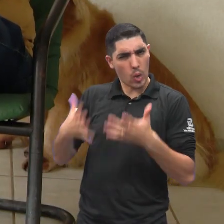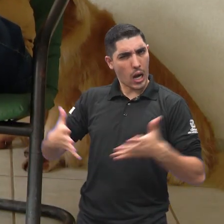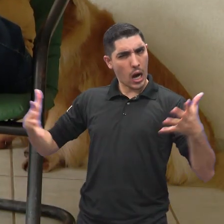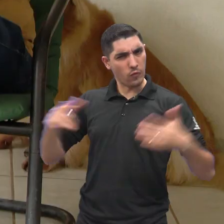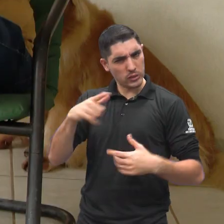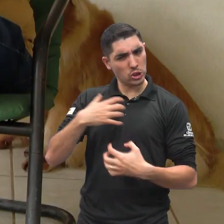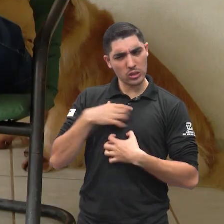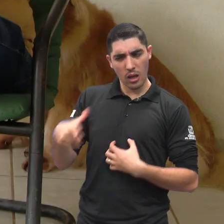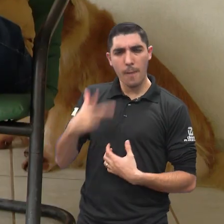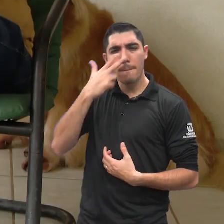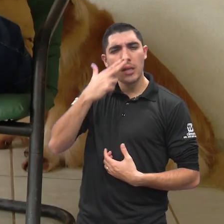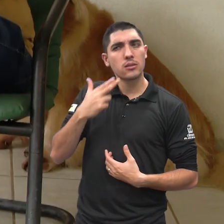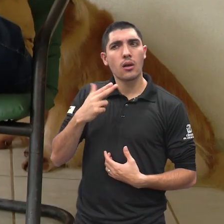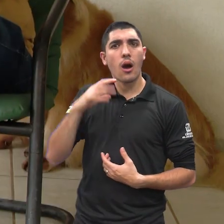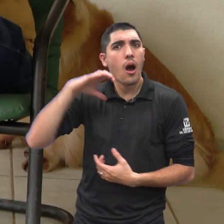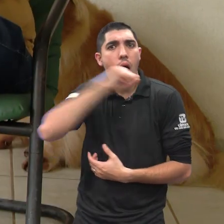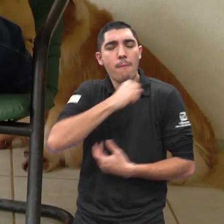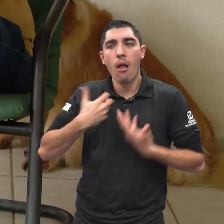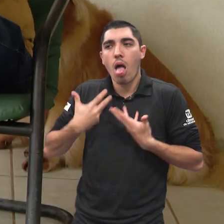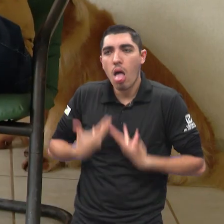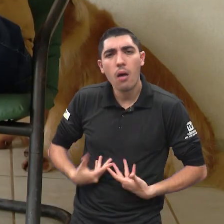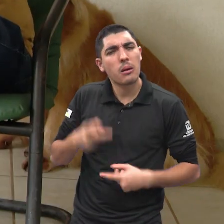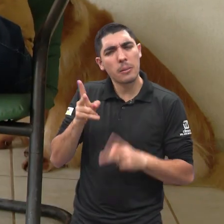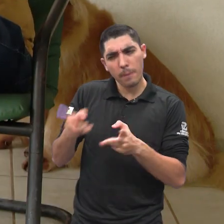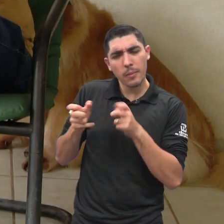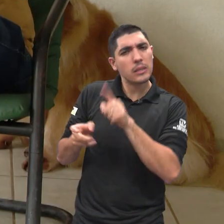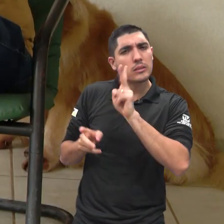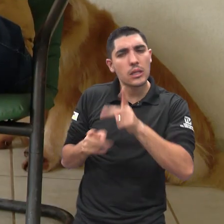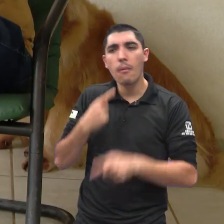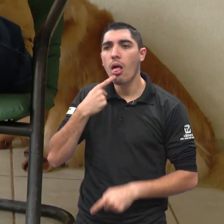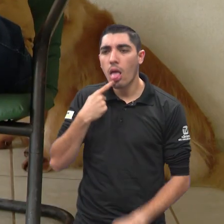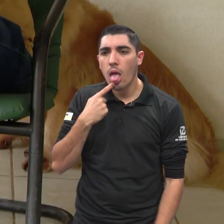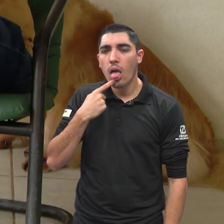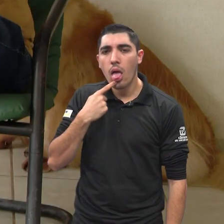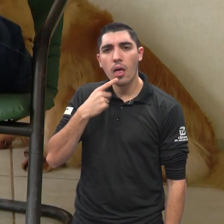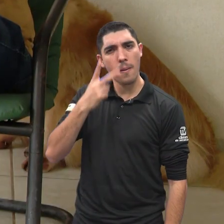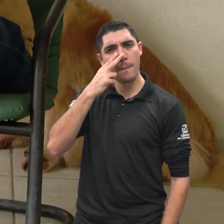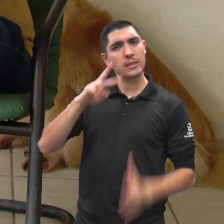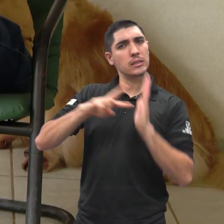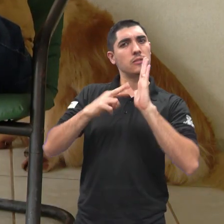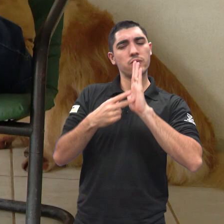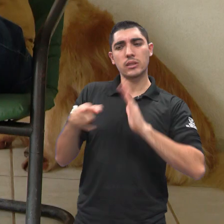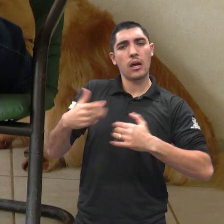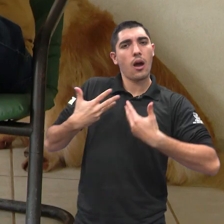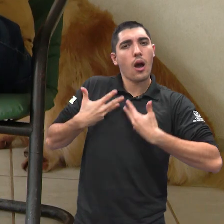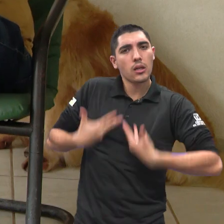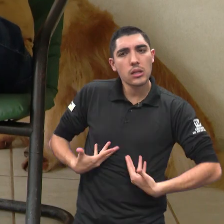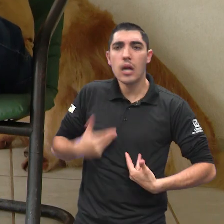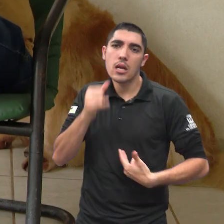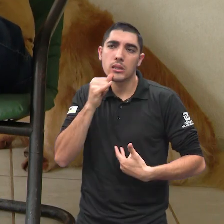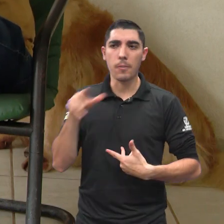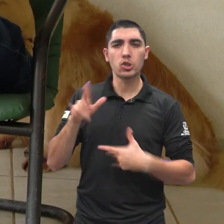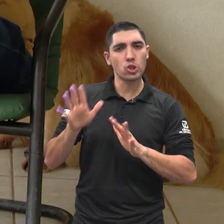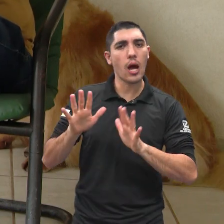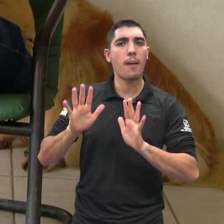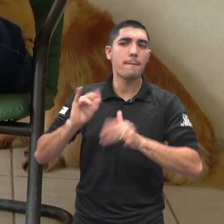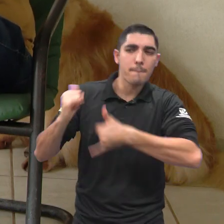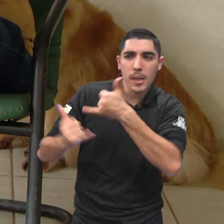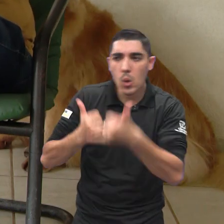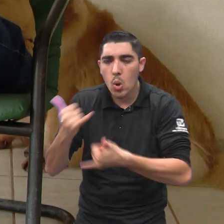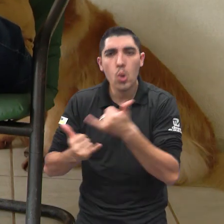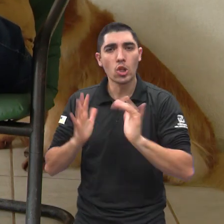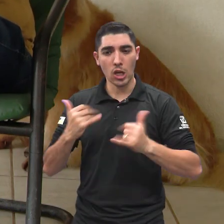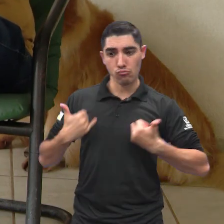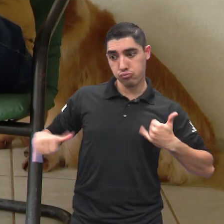nisso de água? Porque assim, a gente vê que eles estão o tempo todo com as línguas pra fora, sim, né? Que já é um sinal ali de que, né, brincou, teve um gasto